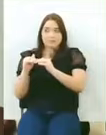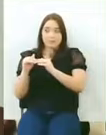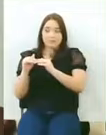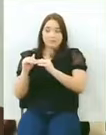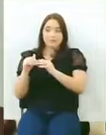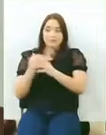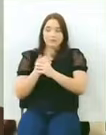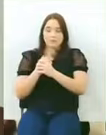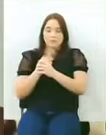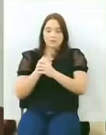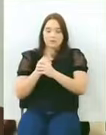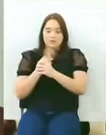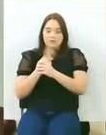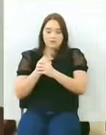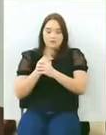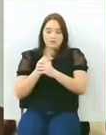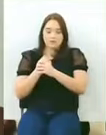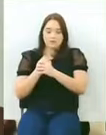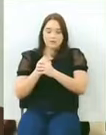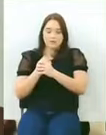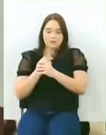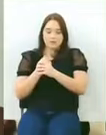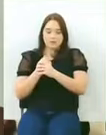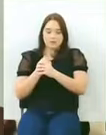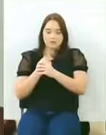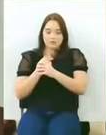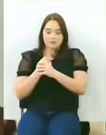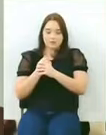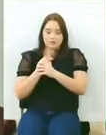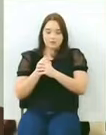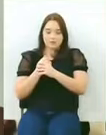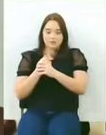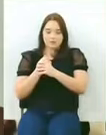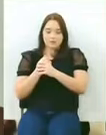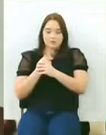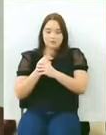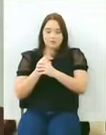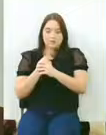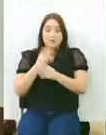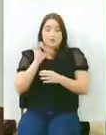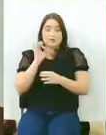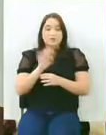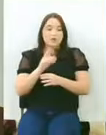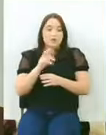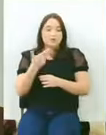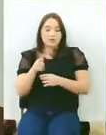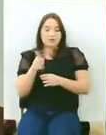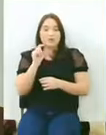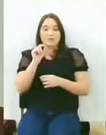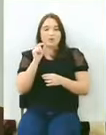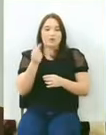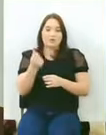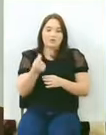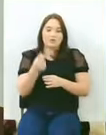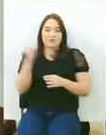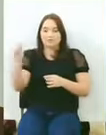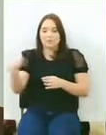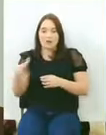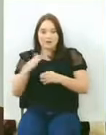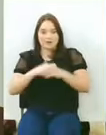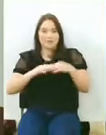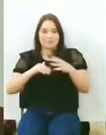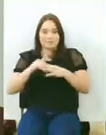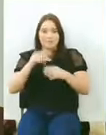já tinham o telhado, já tinha a madeira, já tinha as telhas, já tinha tudo o que faltava para completar o telhado, só não tinha o dinheiro